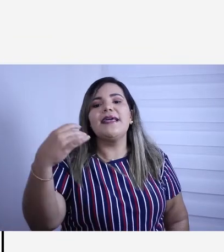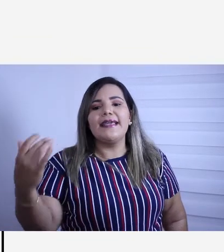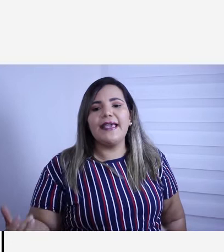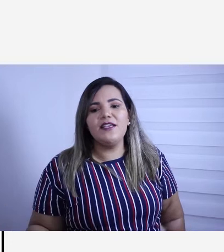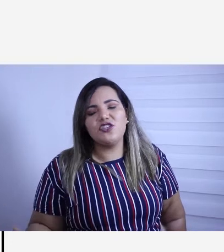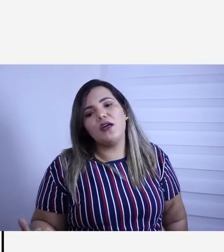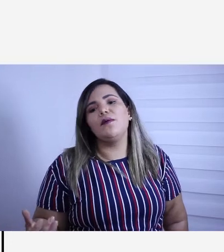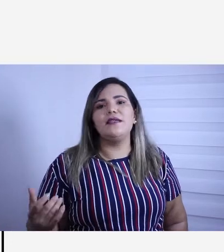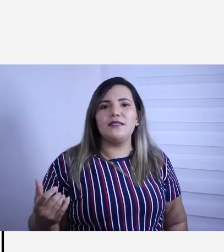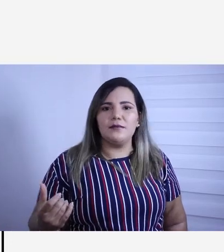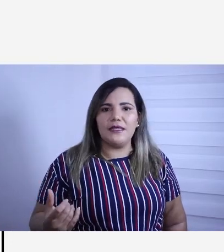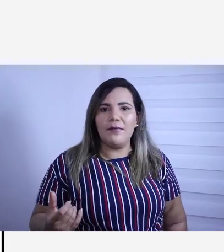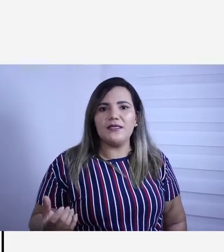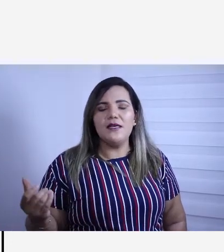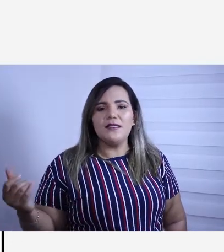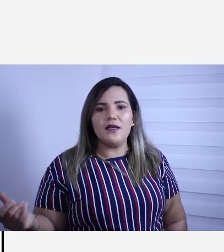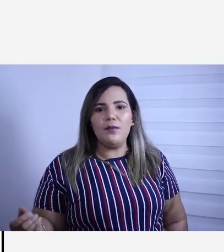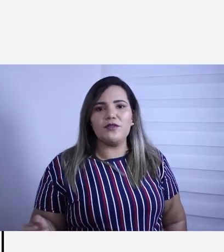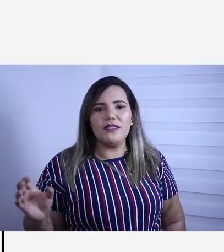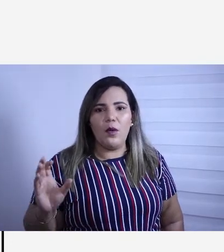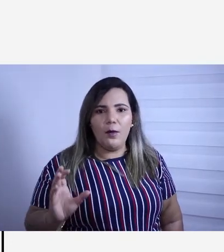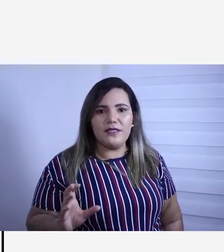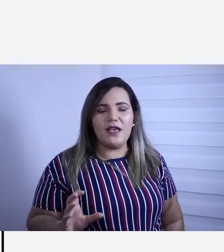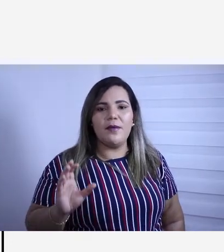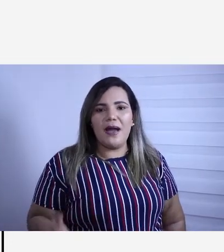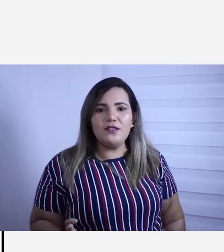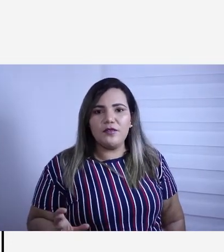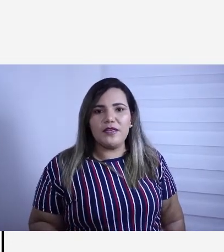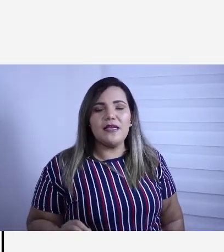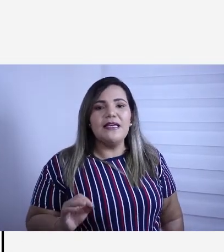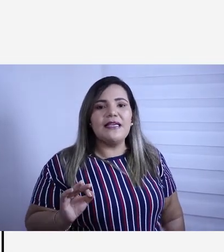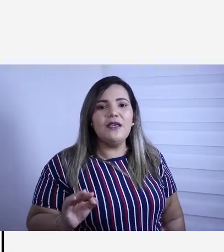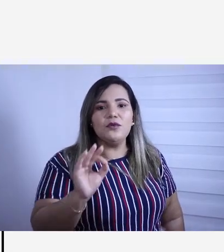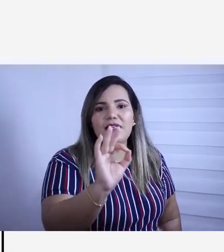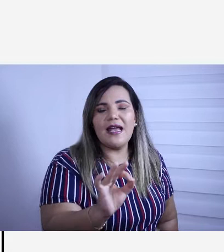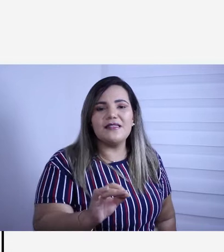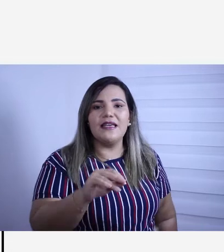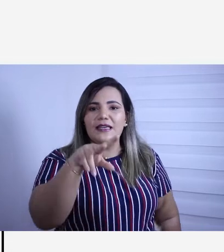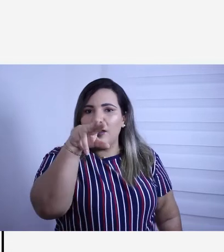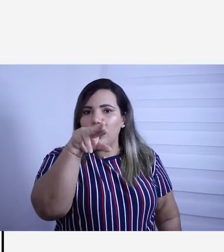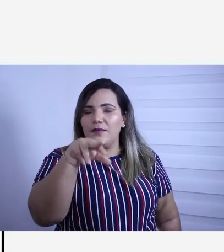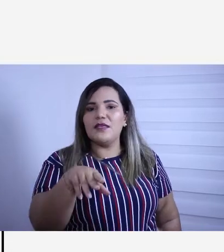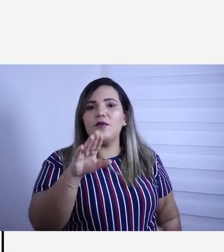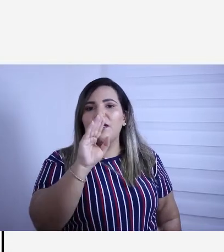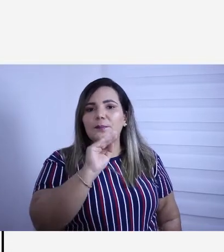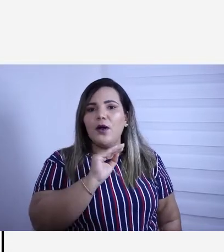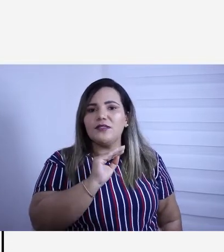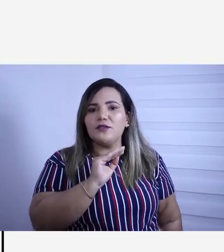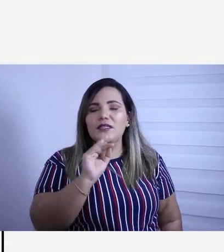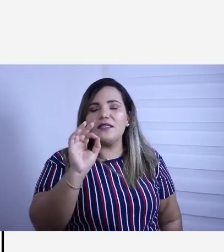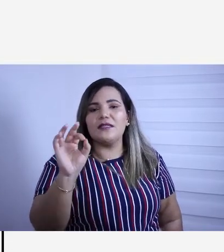smartphones que estão em cima da mesa são pedro então observe mais uma vez que o dead ele é um